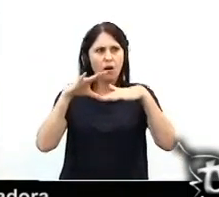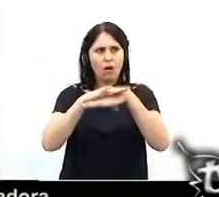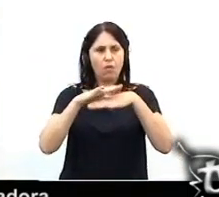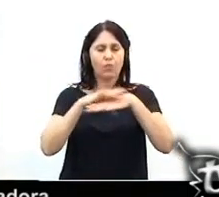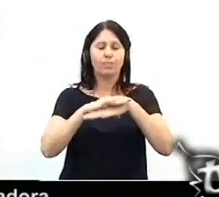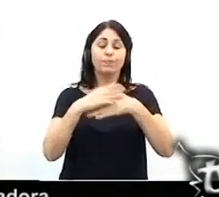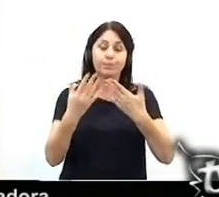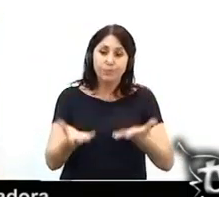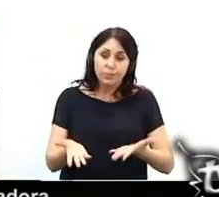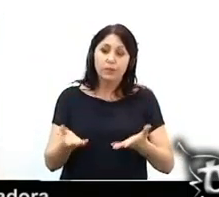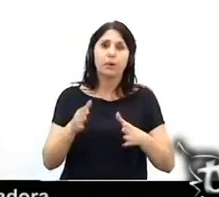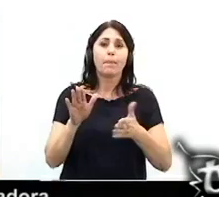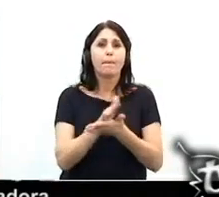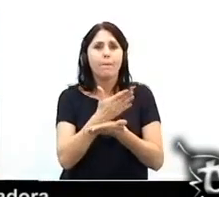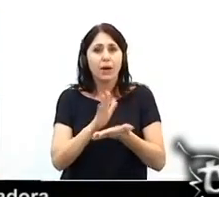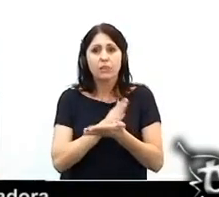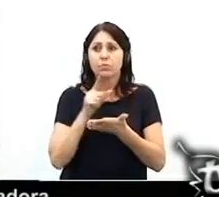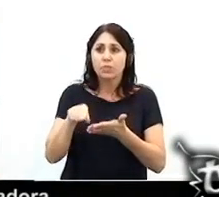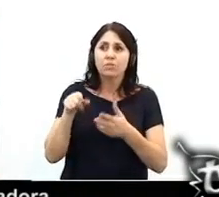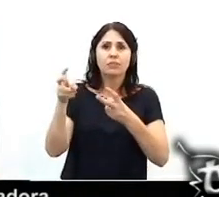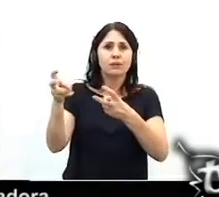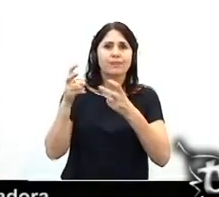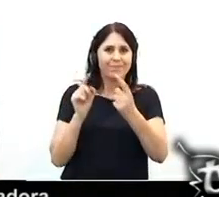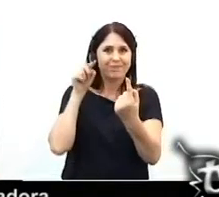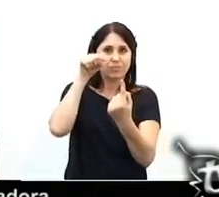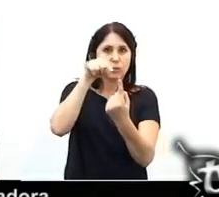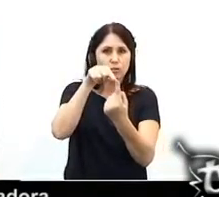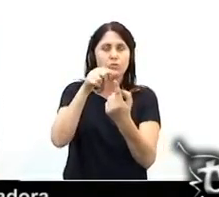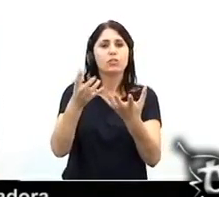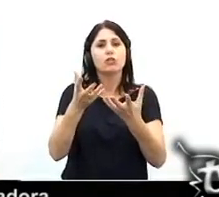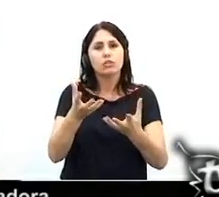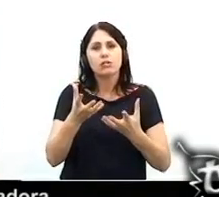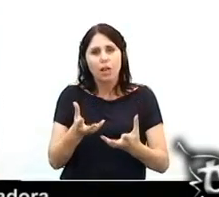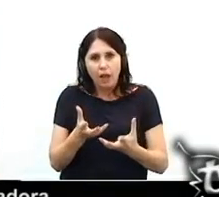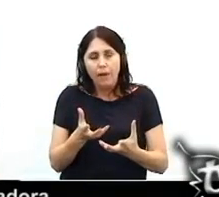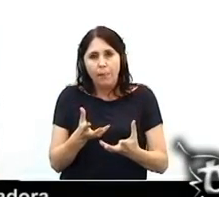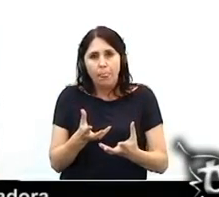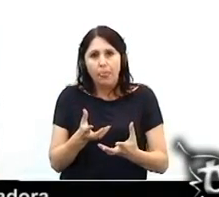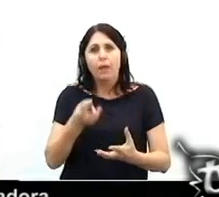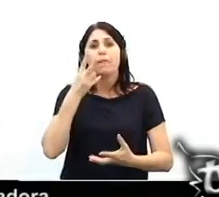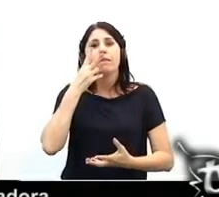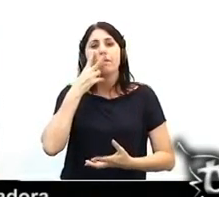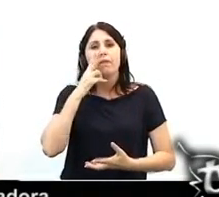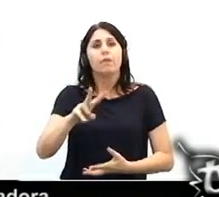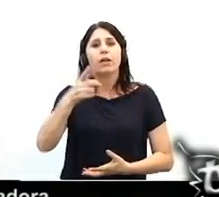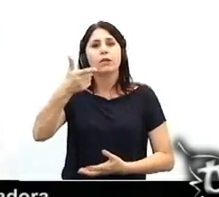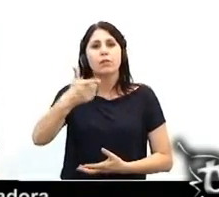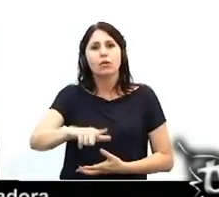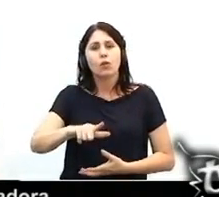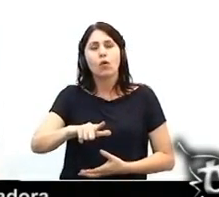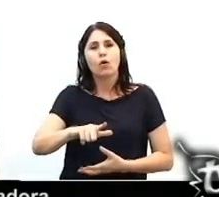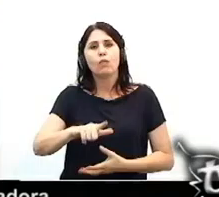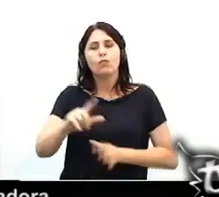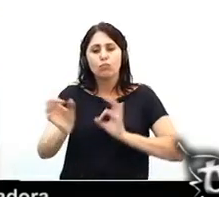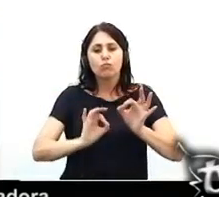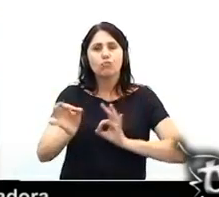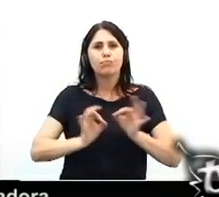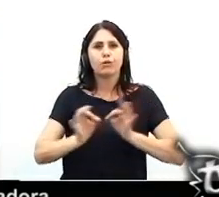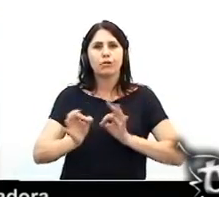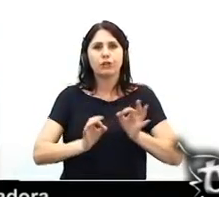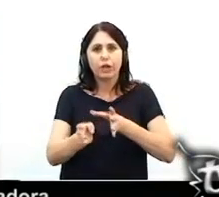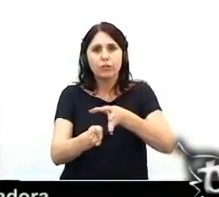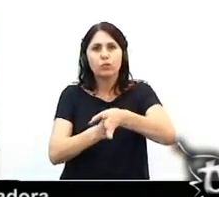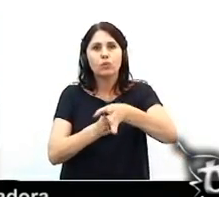vida ativa e tem que ter, Tem não é? que ter, elas têm que ter o lazer, elas têm que ir para o cinema, elas têm que viver como todos